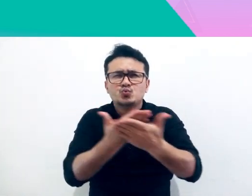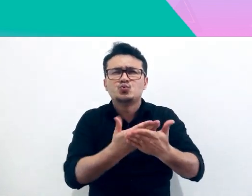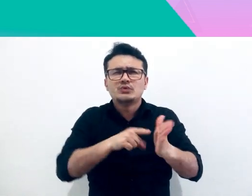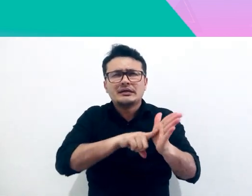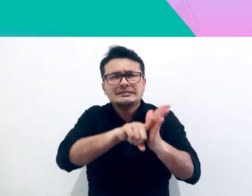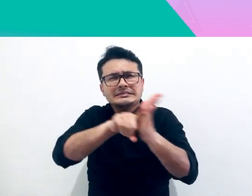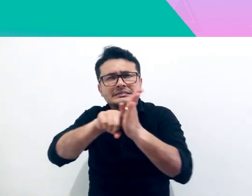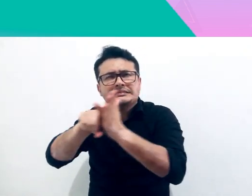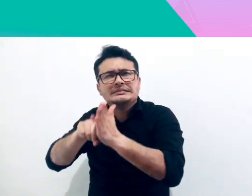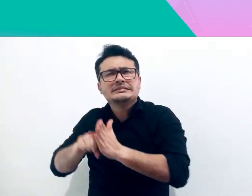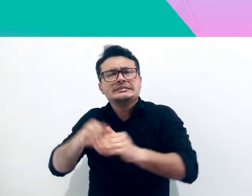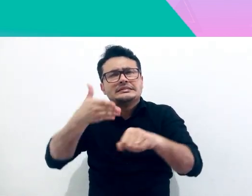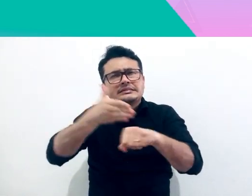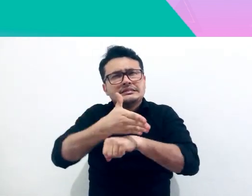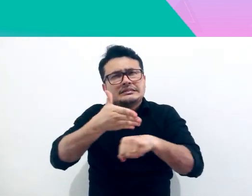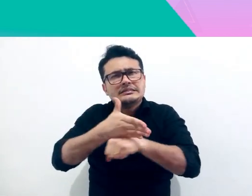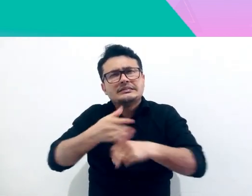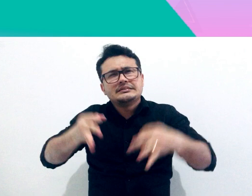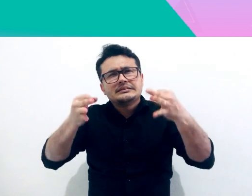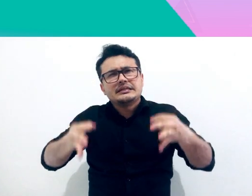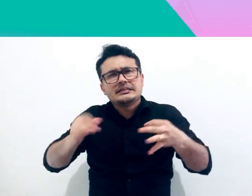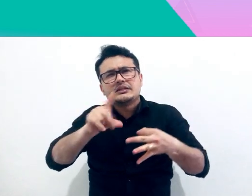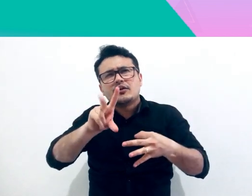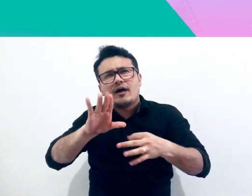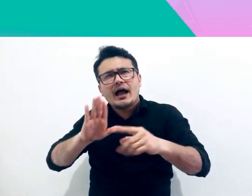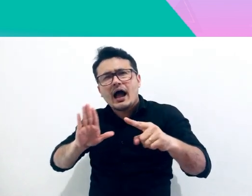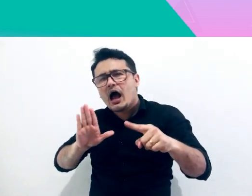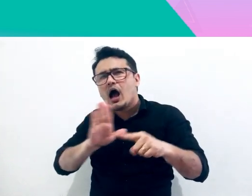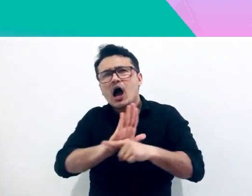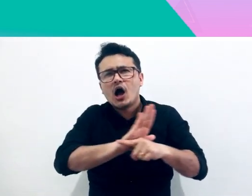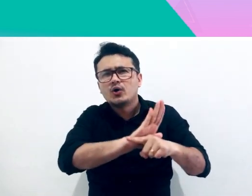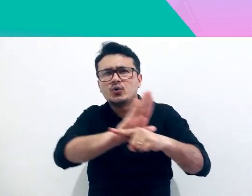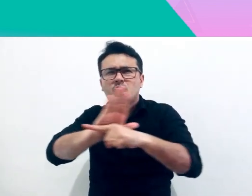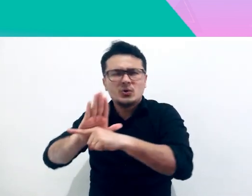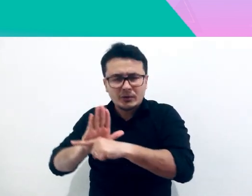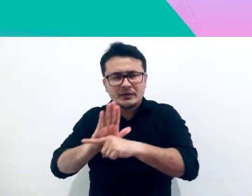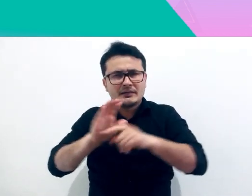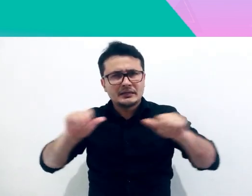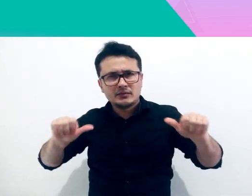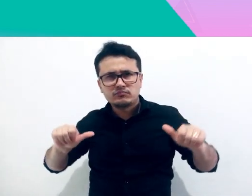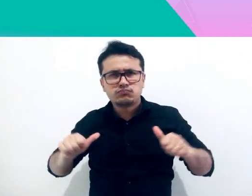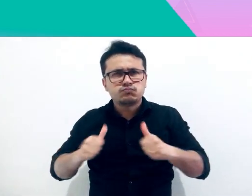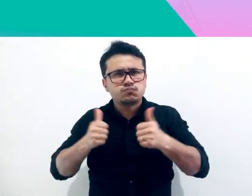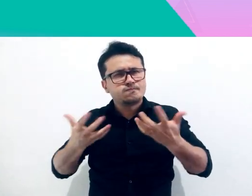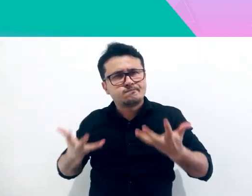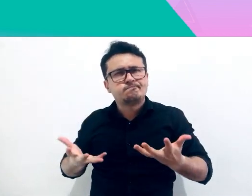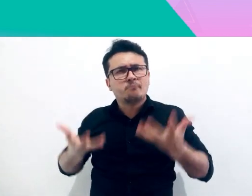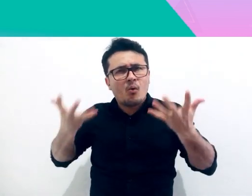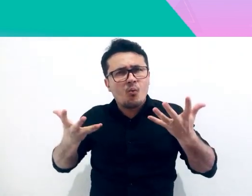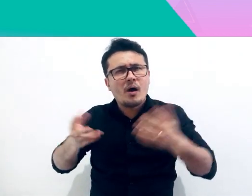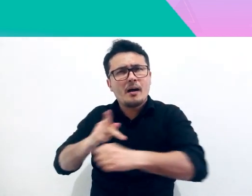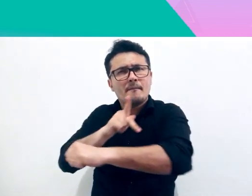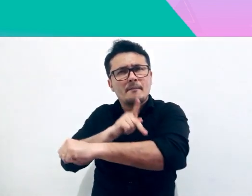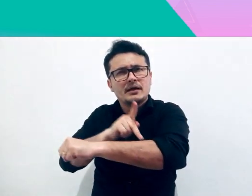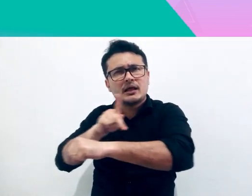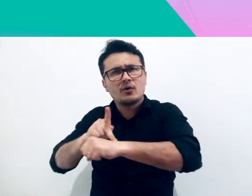de professores. Estudem, pesquisem, participem, certamente contribuirá para qualificar